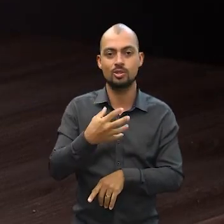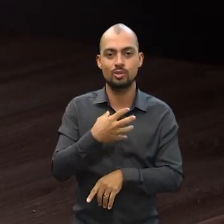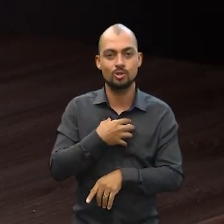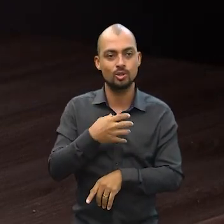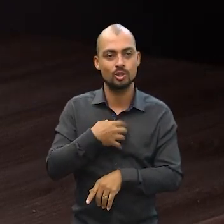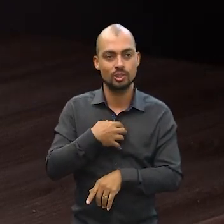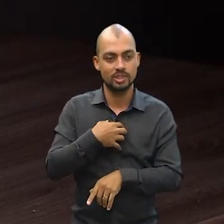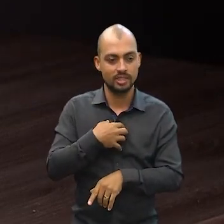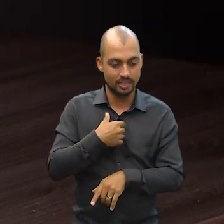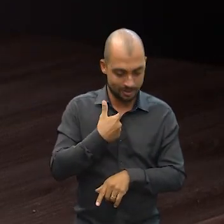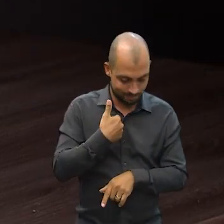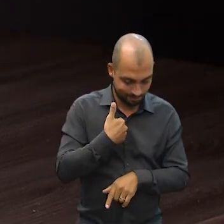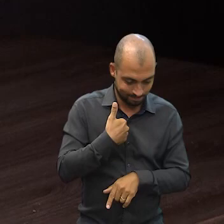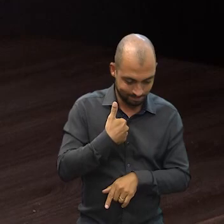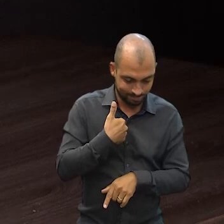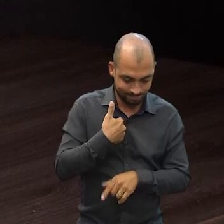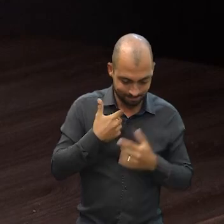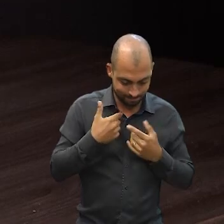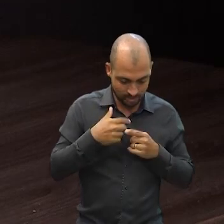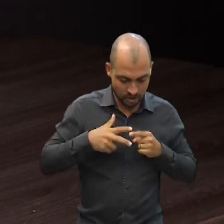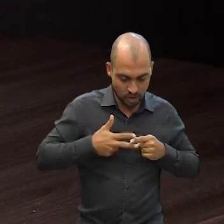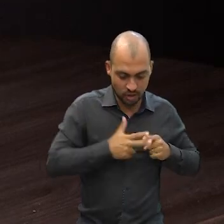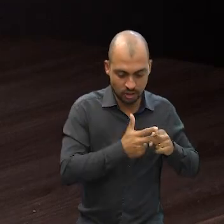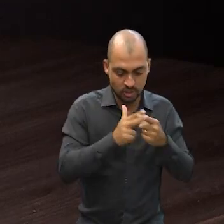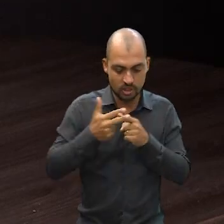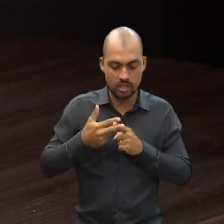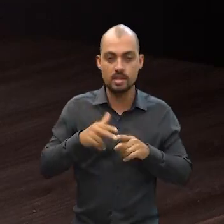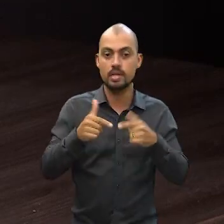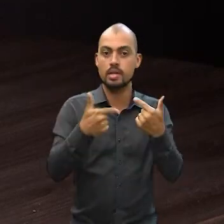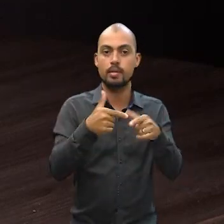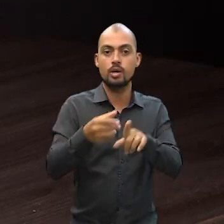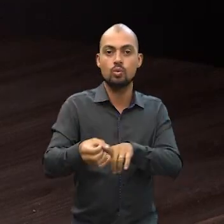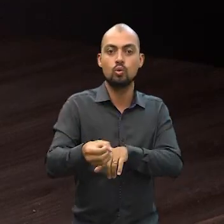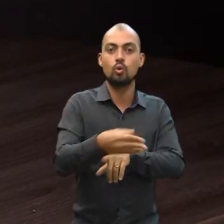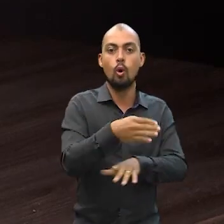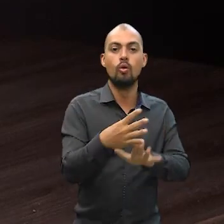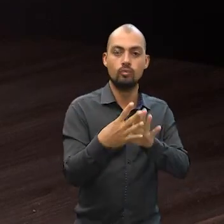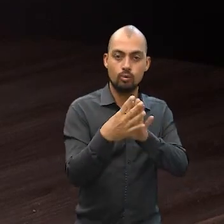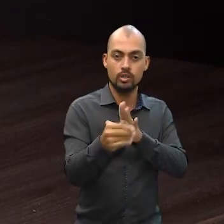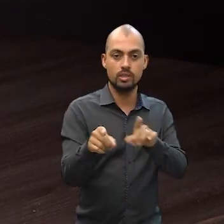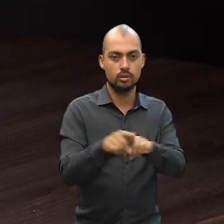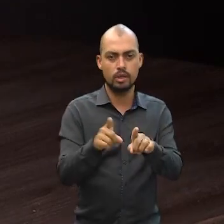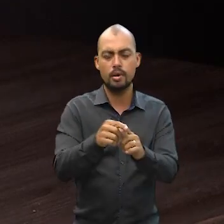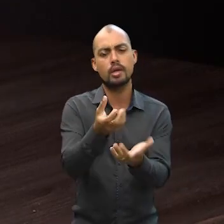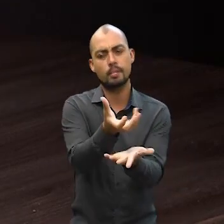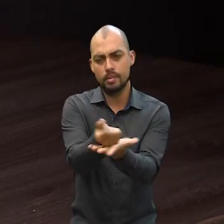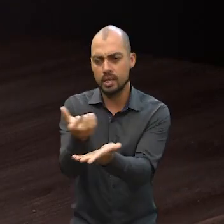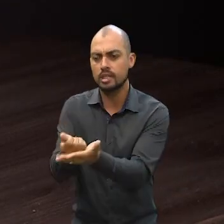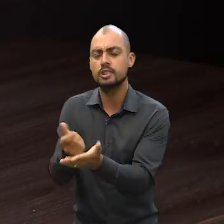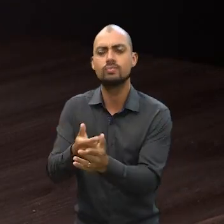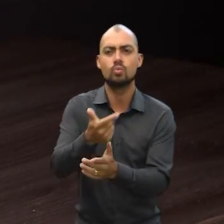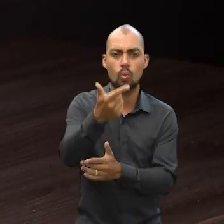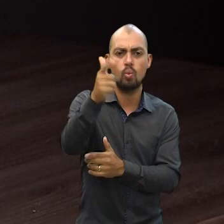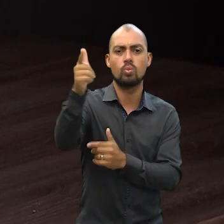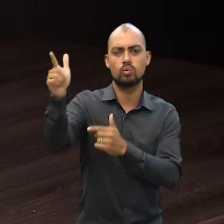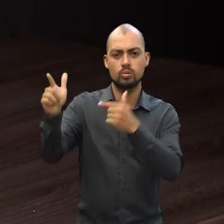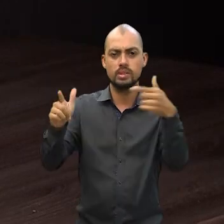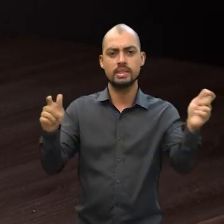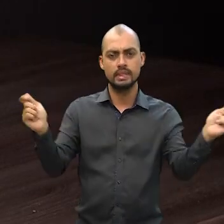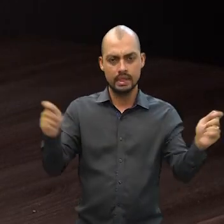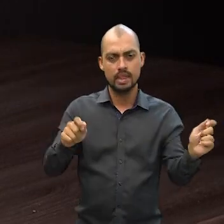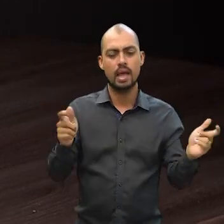se reinventar com um novo modelo de trabalho, alguns com novos aplicativos, outros que conseguiram,